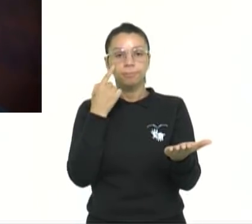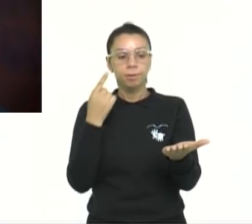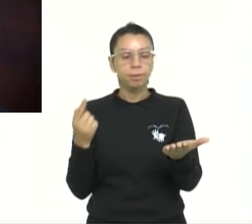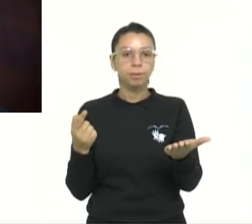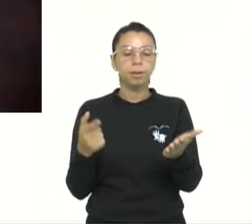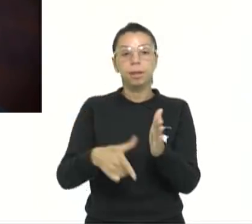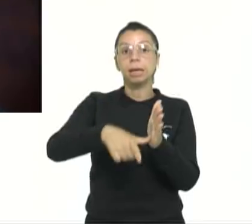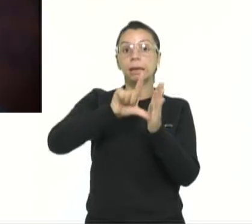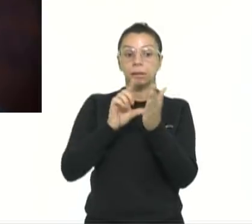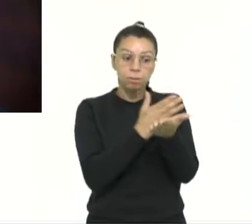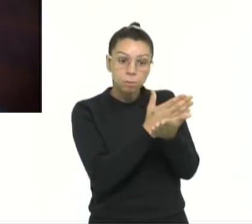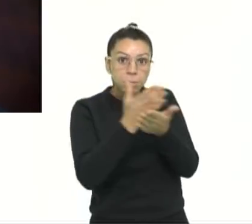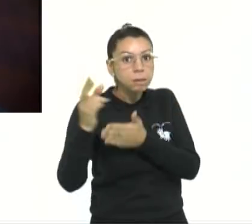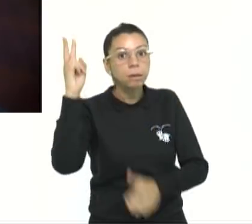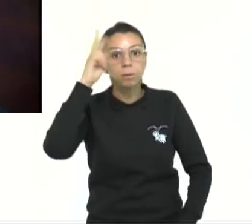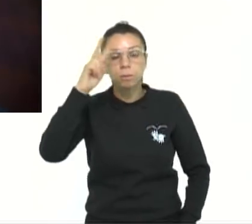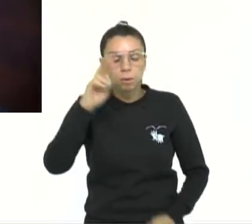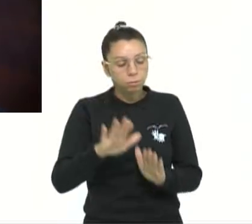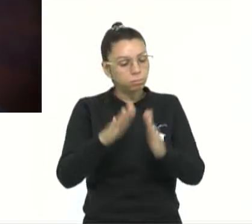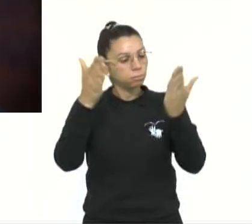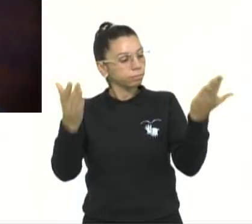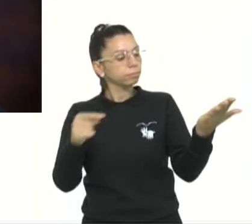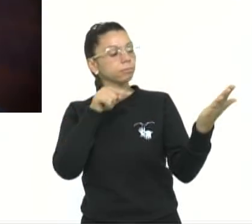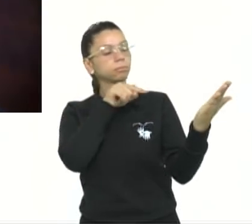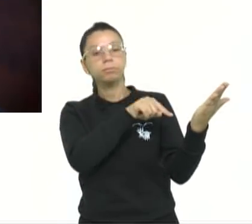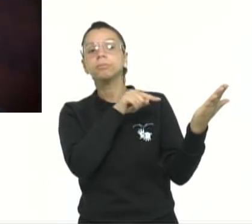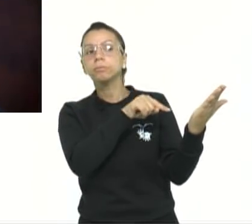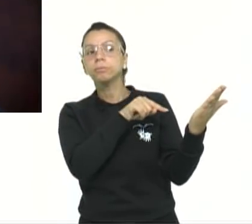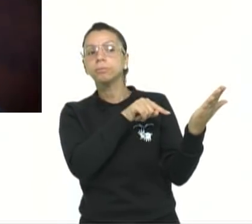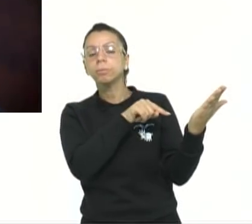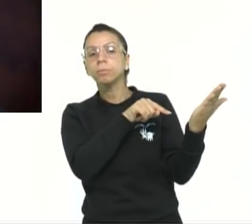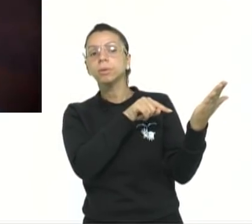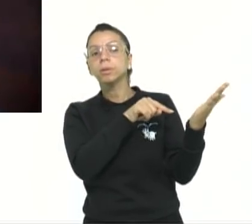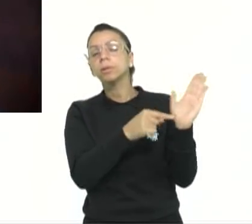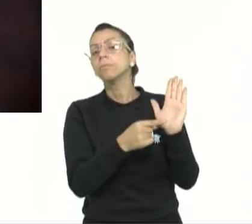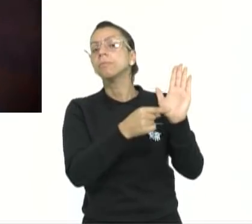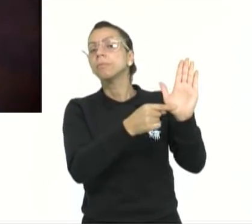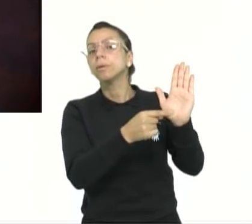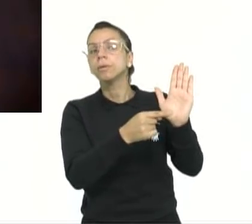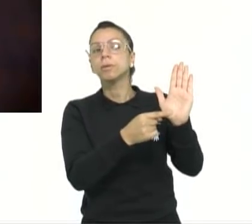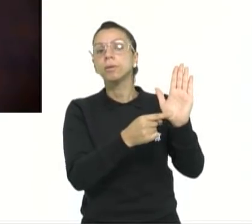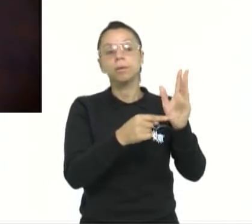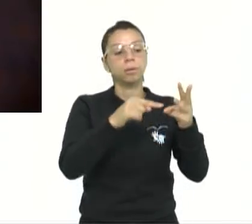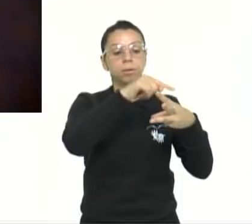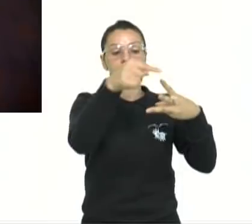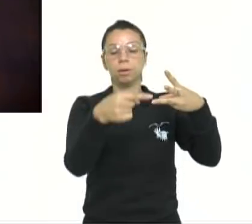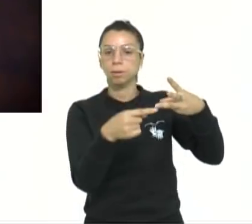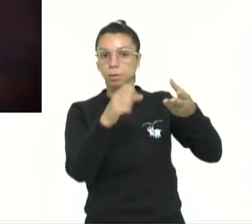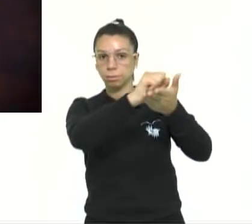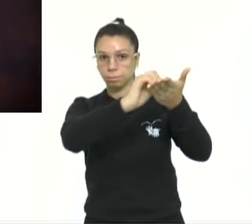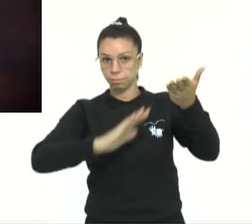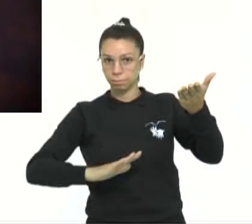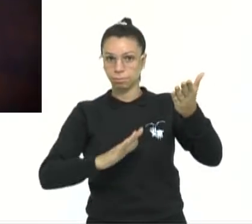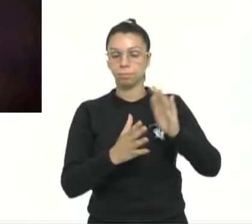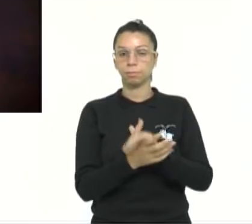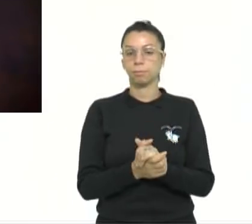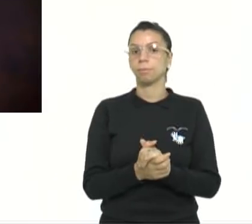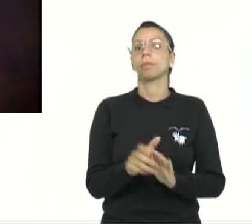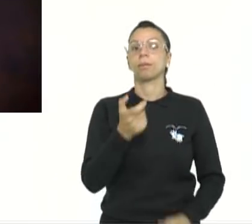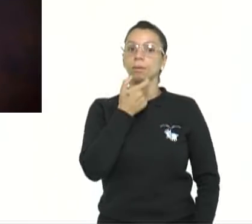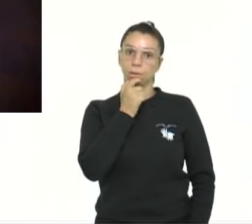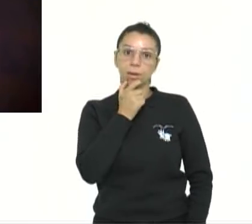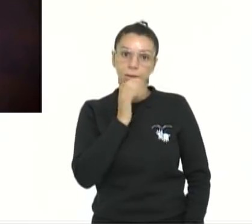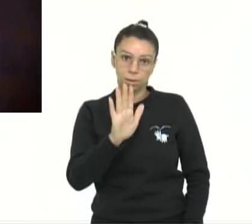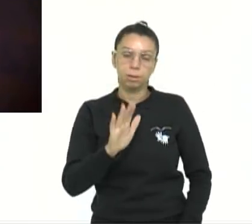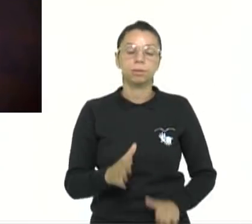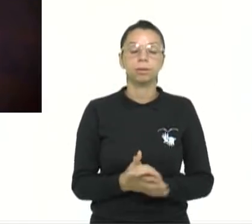já antes de começar a história, a gente tem uma página que mostra 3 exercícios, em inglês, no